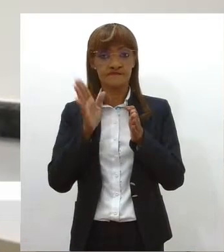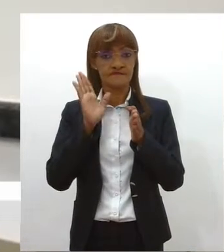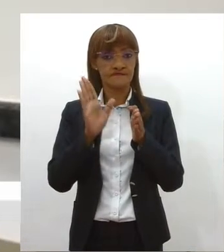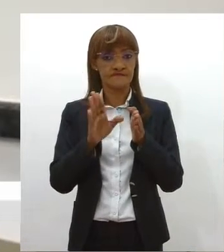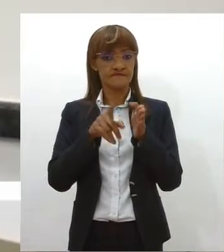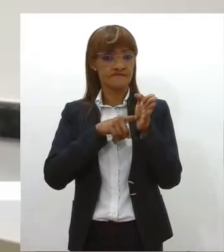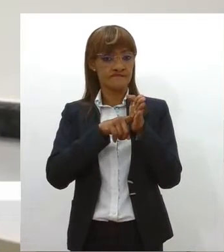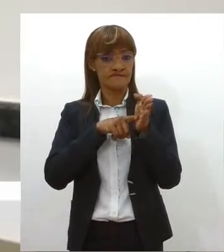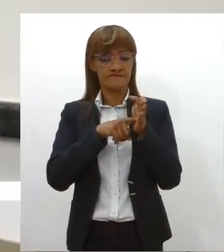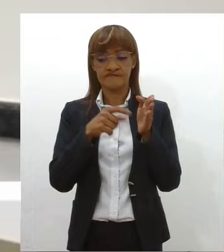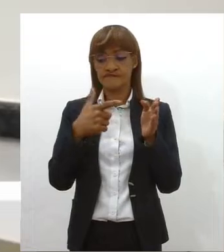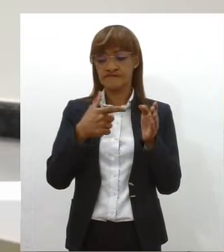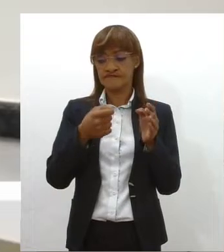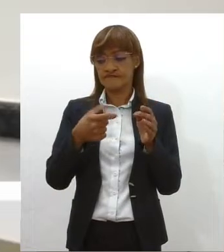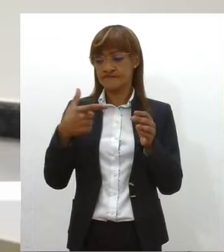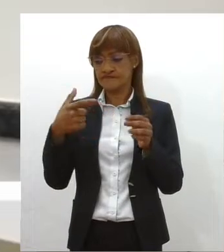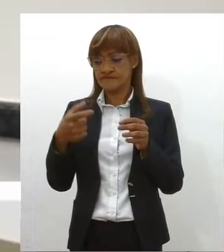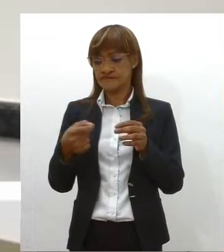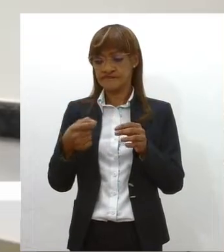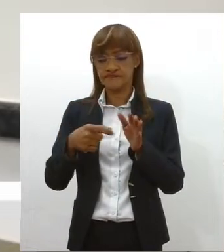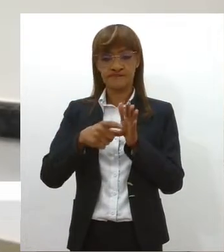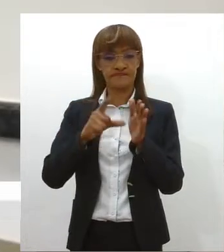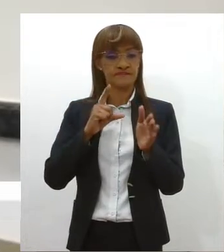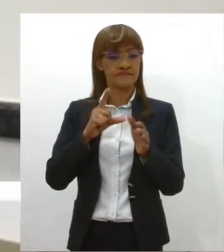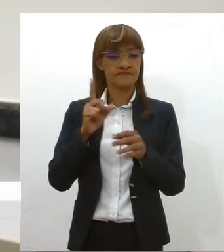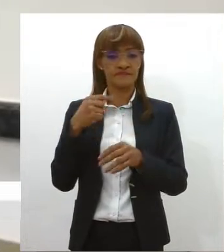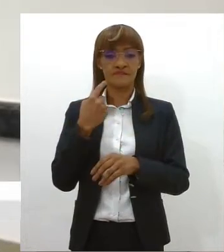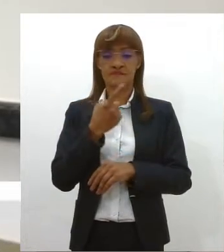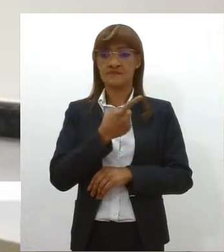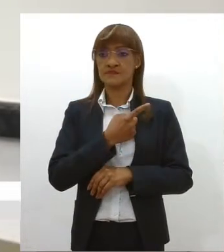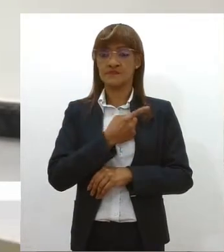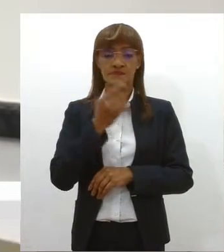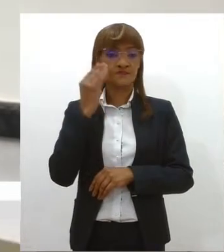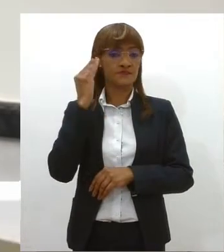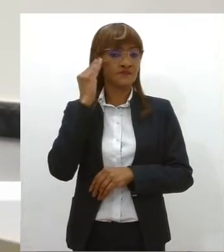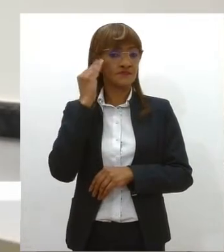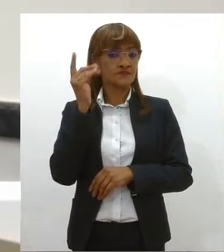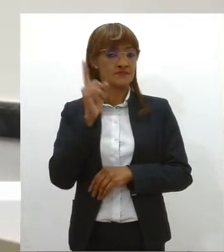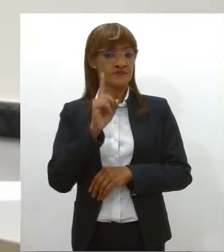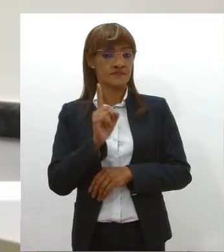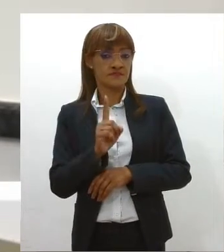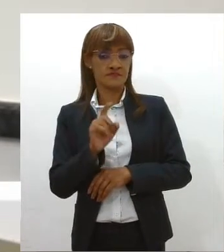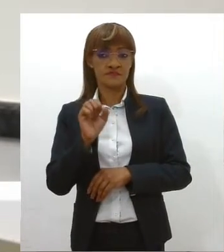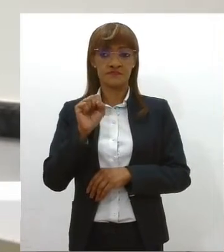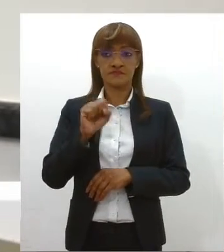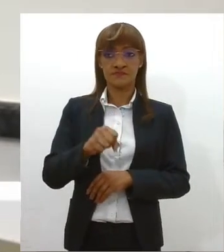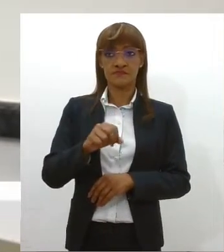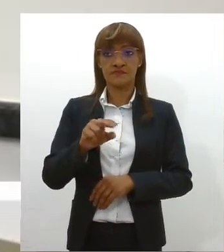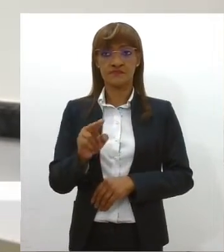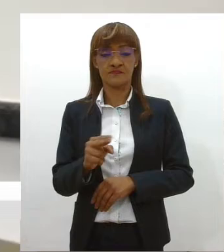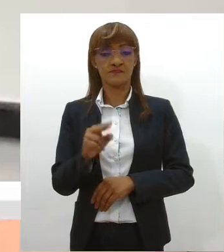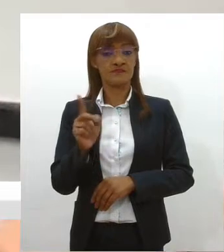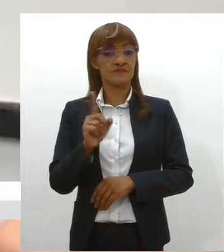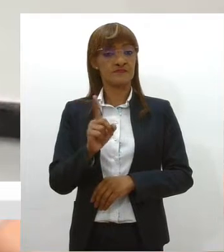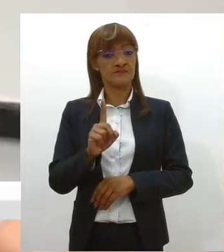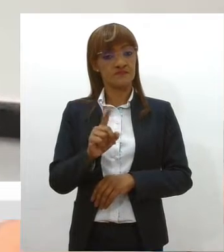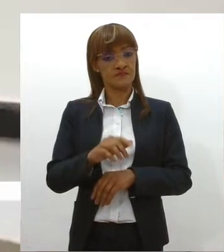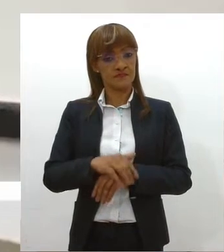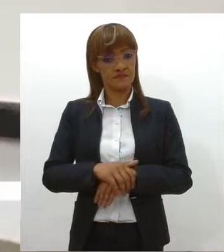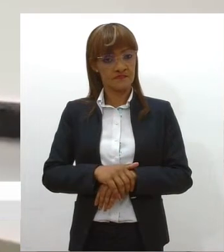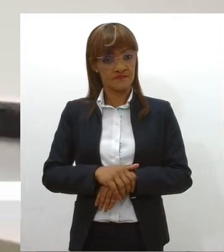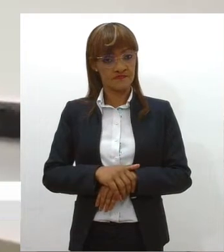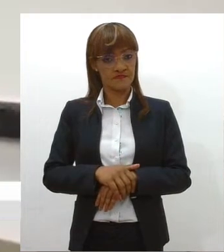2020 a gente não tinha como saber se afetava ou não afetava. Primeiro, haviam somente